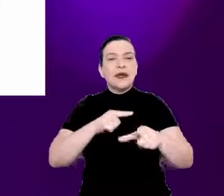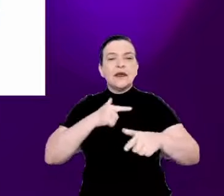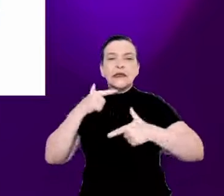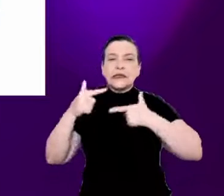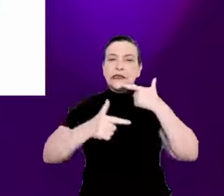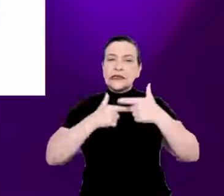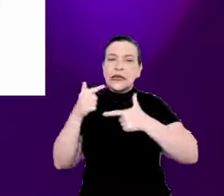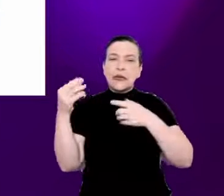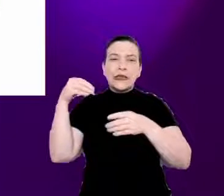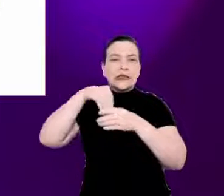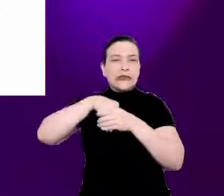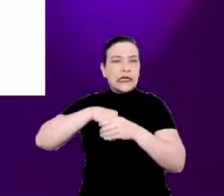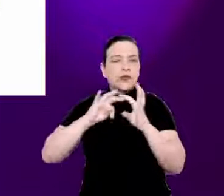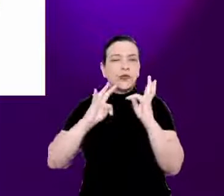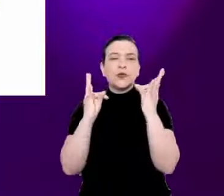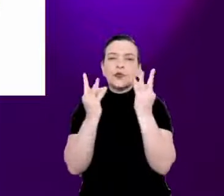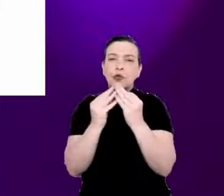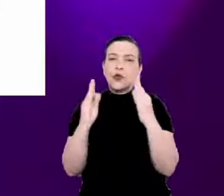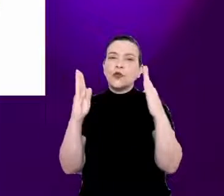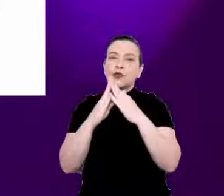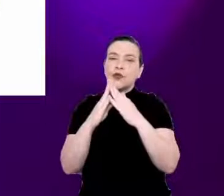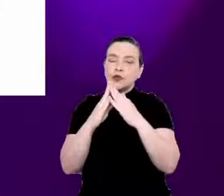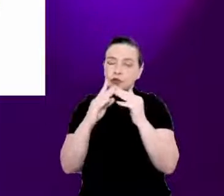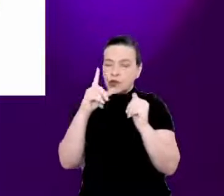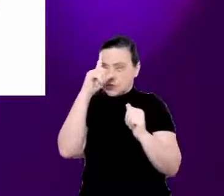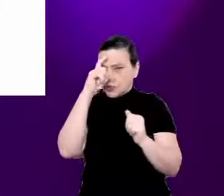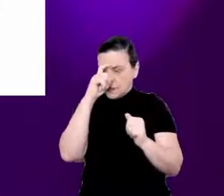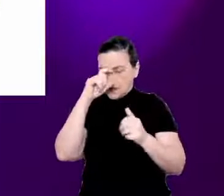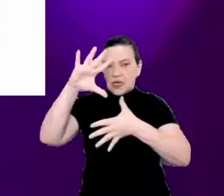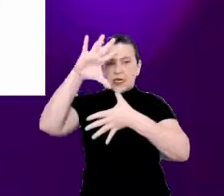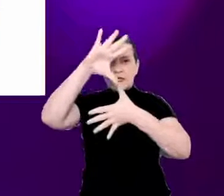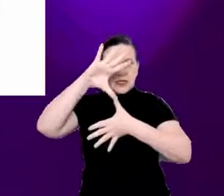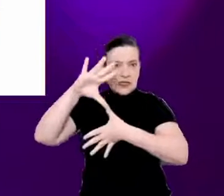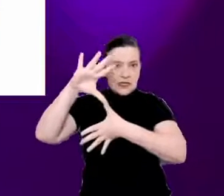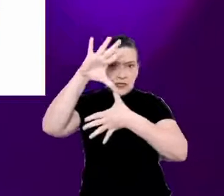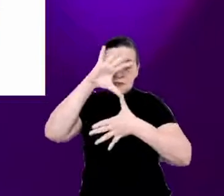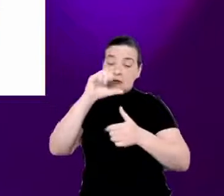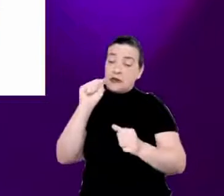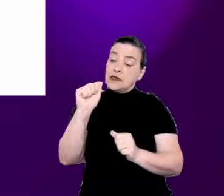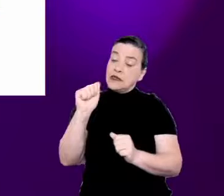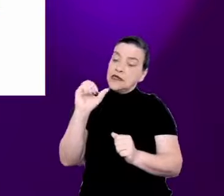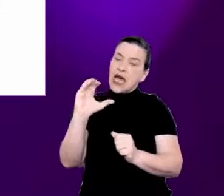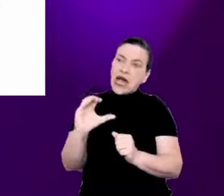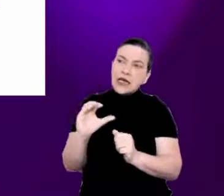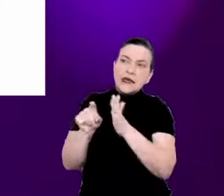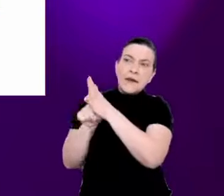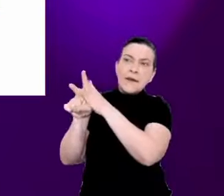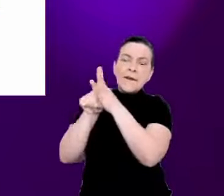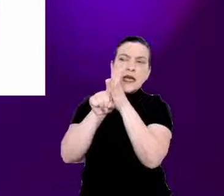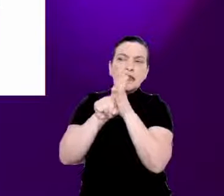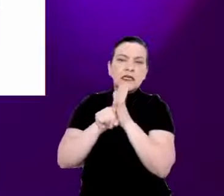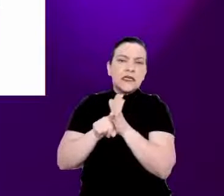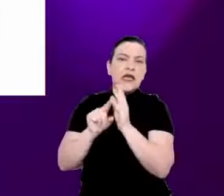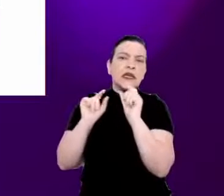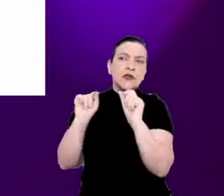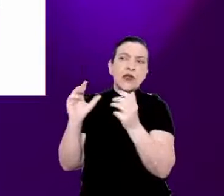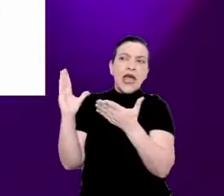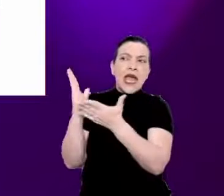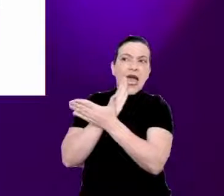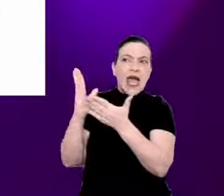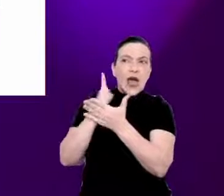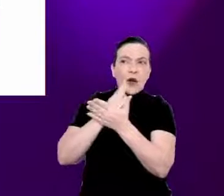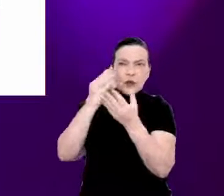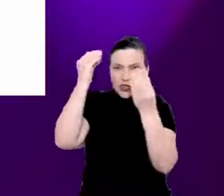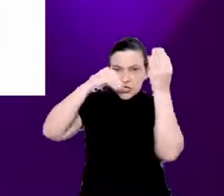de todos os hospitais Américas, através dos saques, olhando quem são os nossos detratores, tá? E